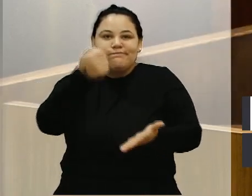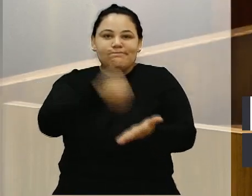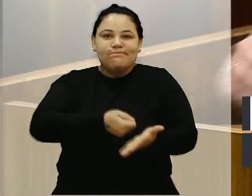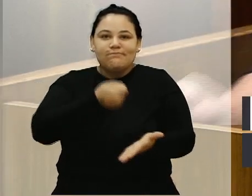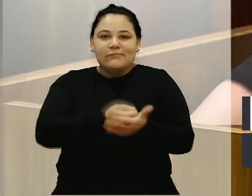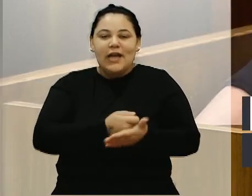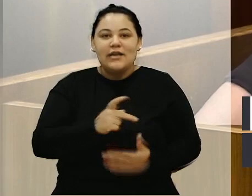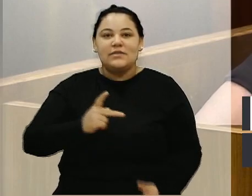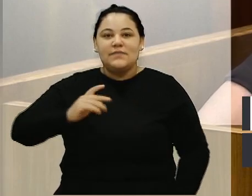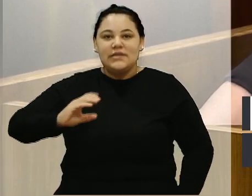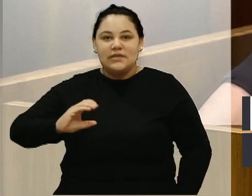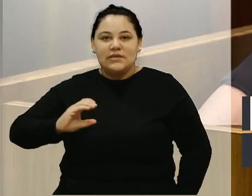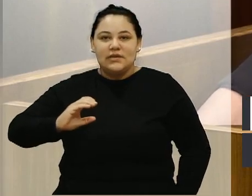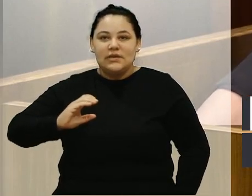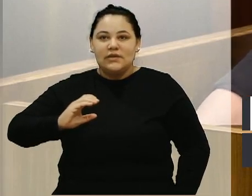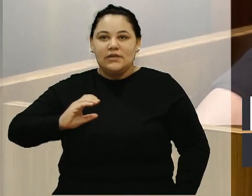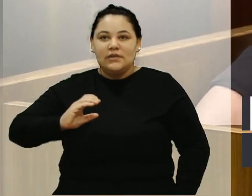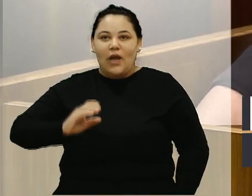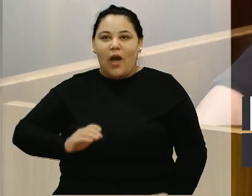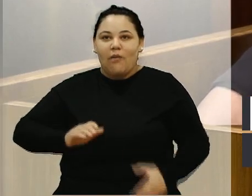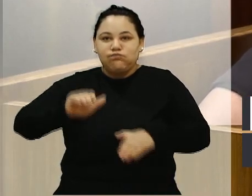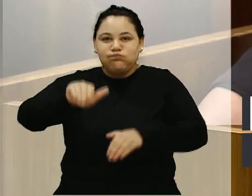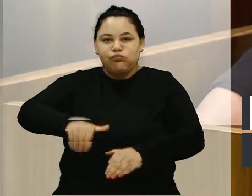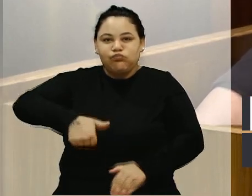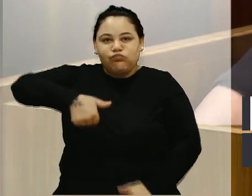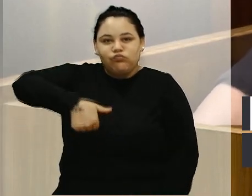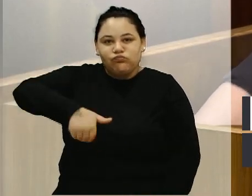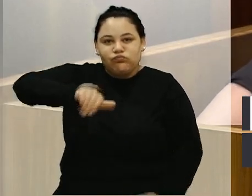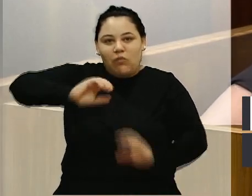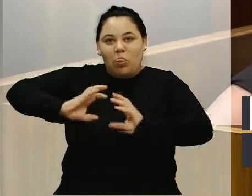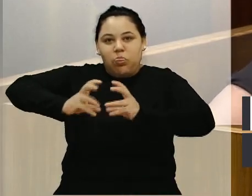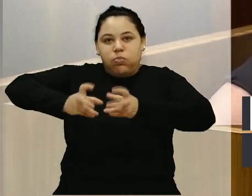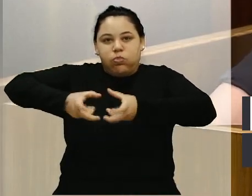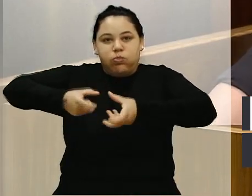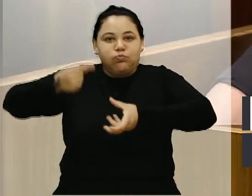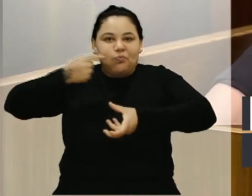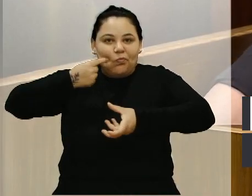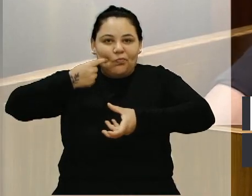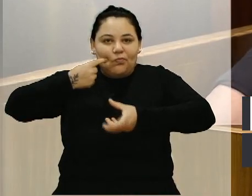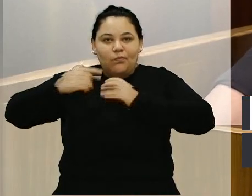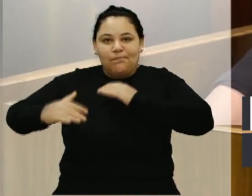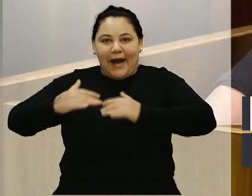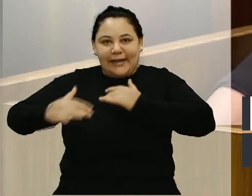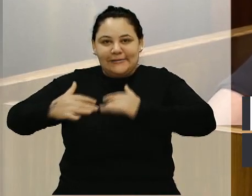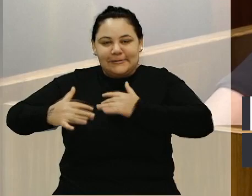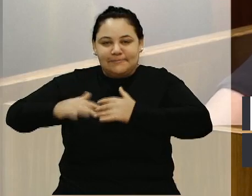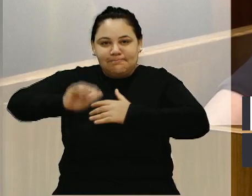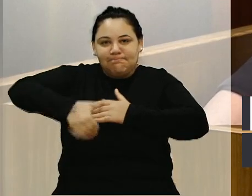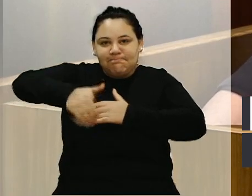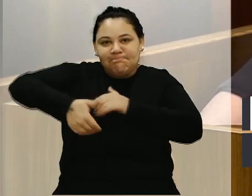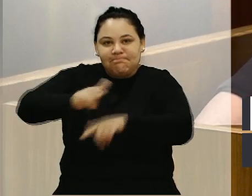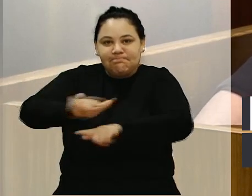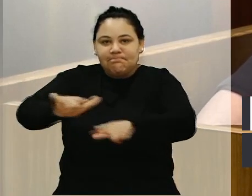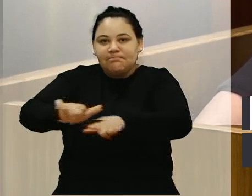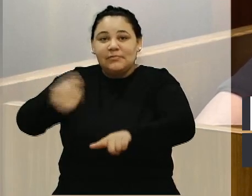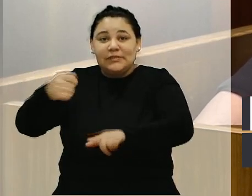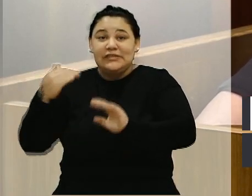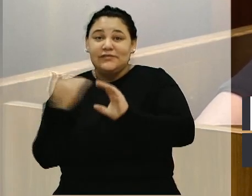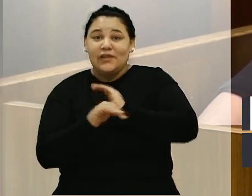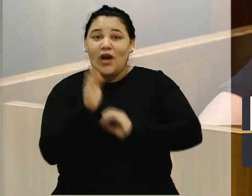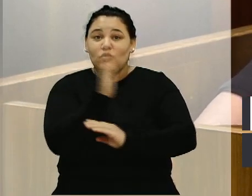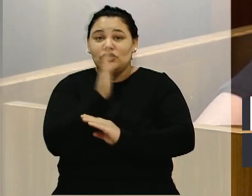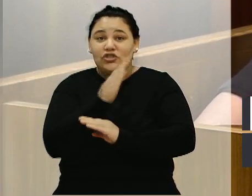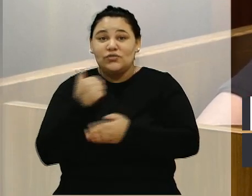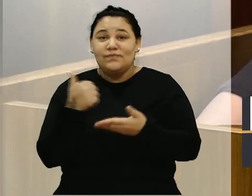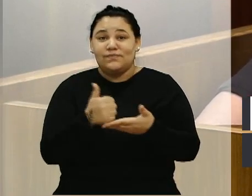que é as retas escavadeiras maiores, tem que ser destinada urgente para desassorear esses